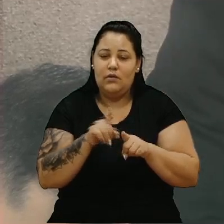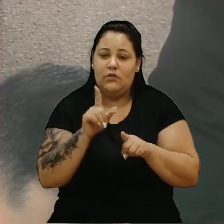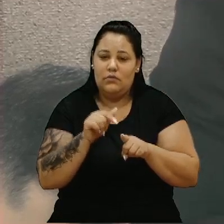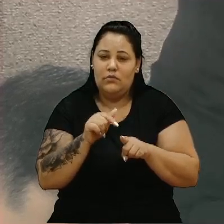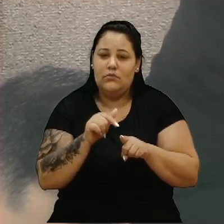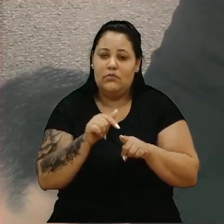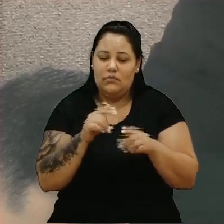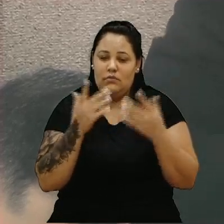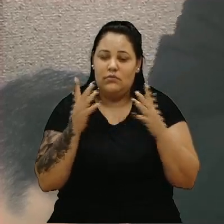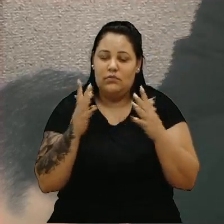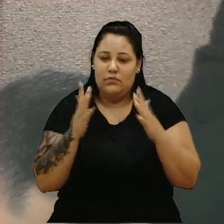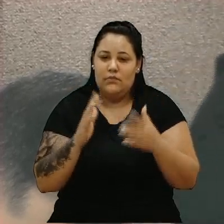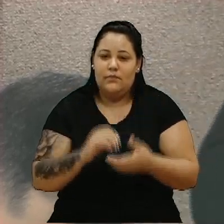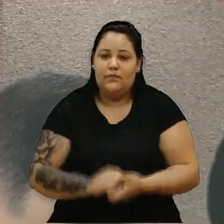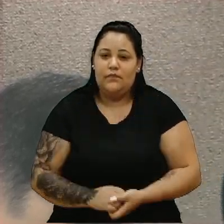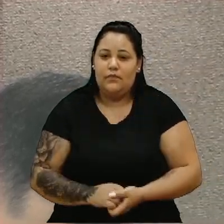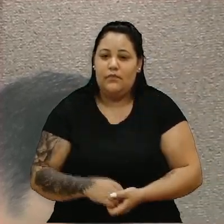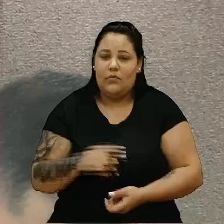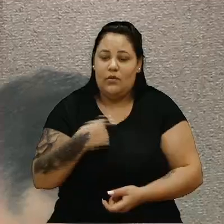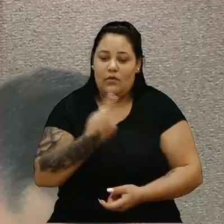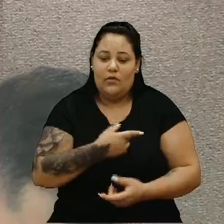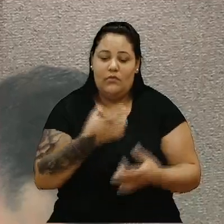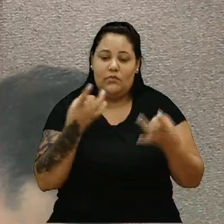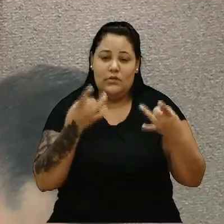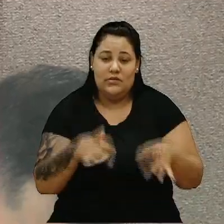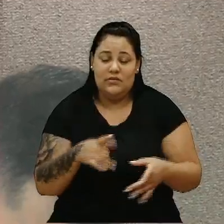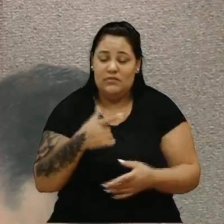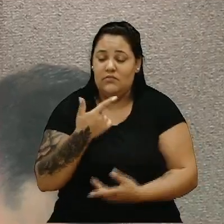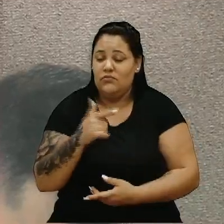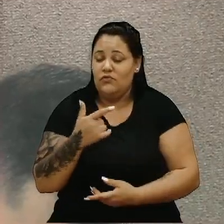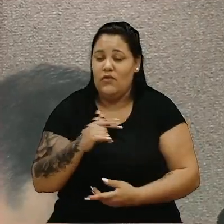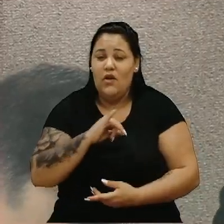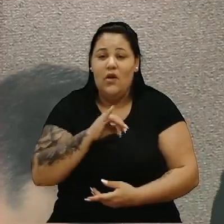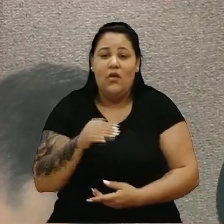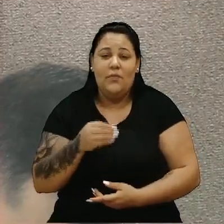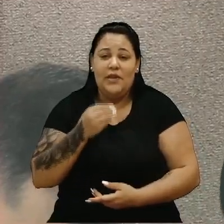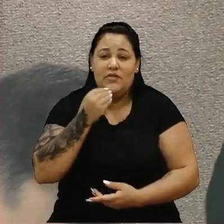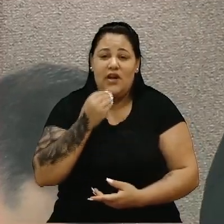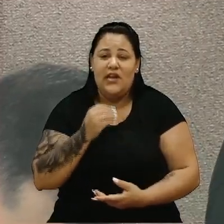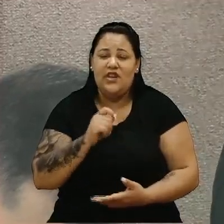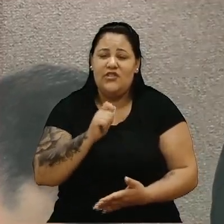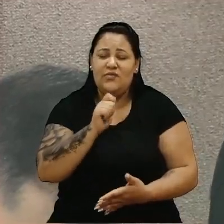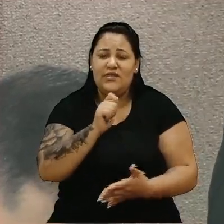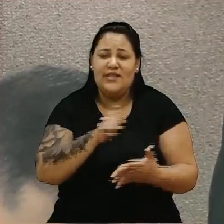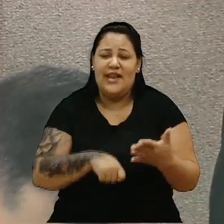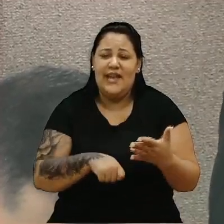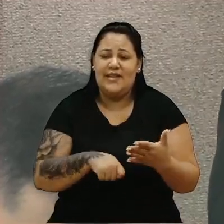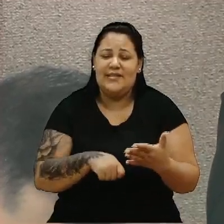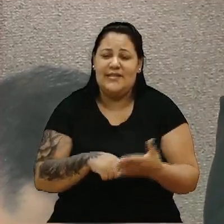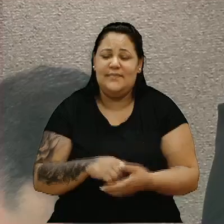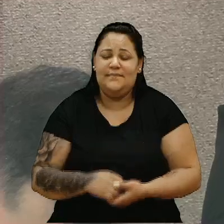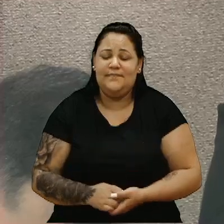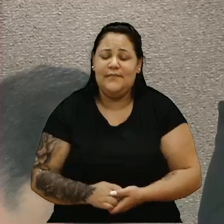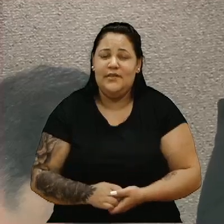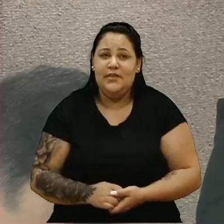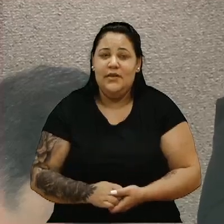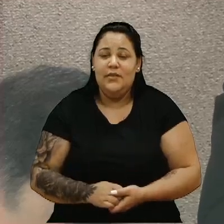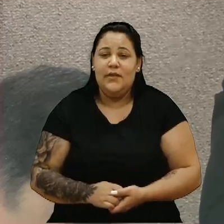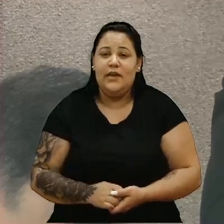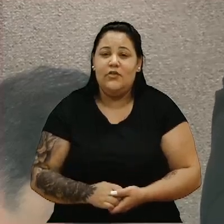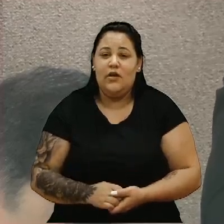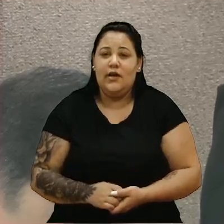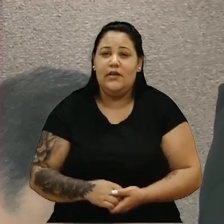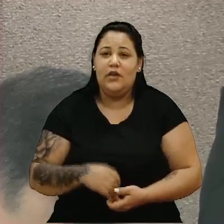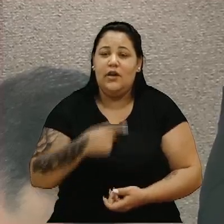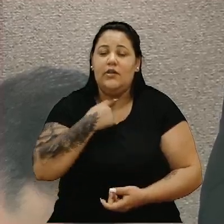meus parabéns. Não desistam, eu não tive a oportunidade de assinar essa frente parlamentar, vereador Edson da Rosa. Mas, se o senhor desejar, eu me